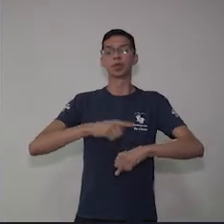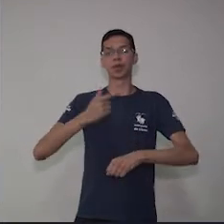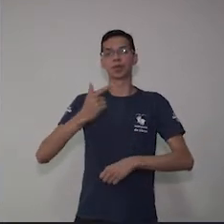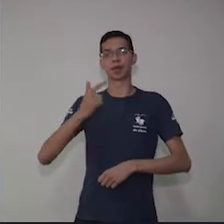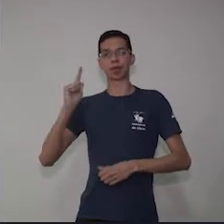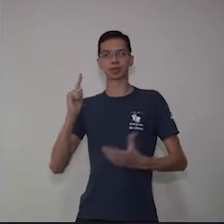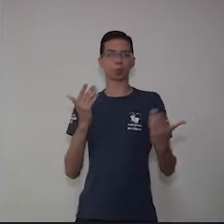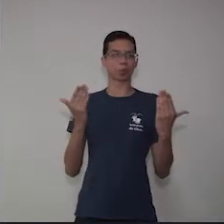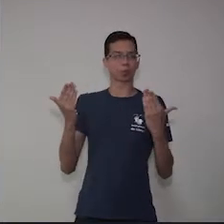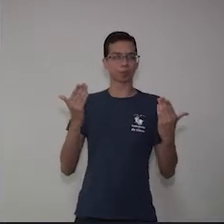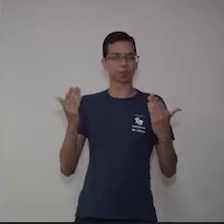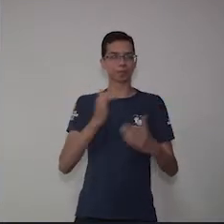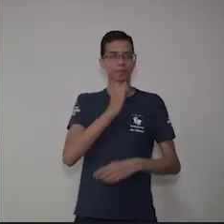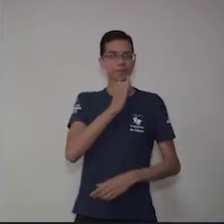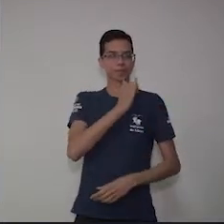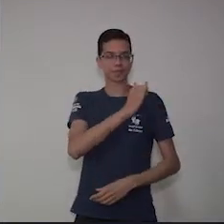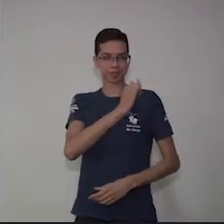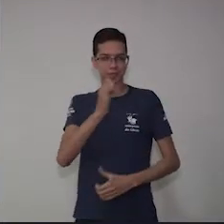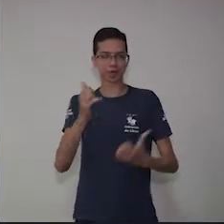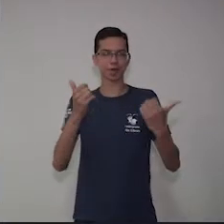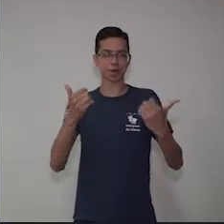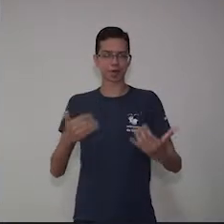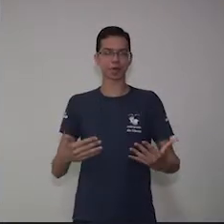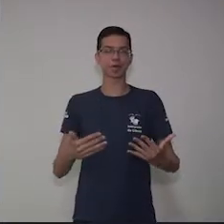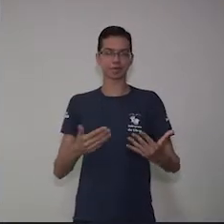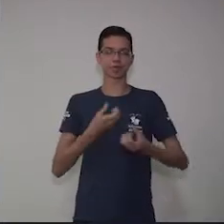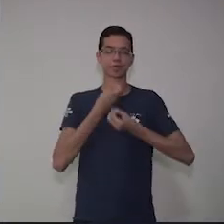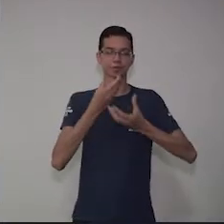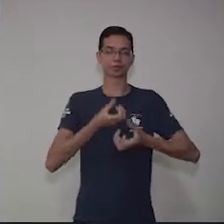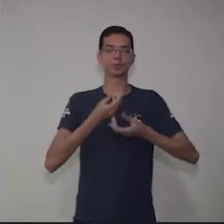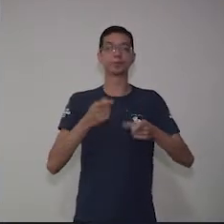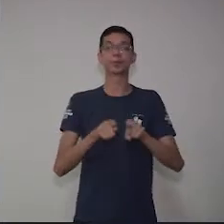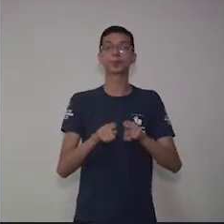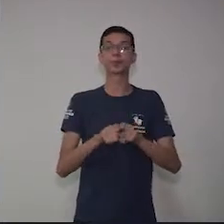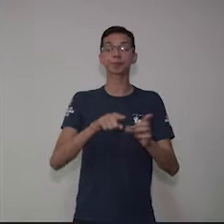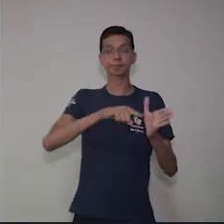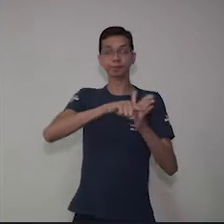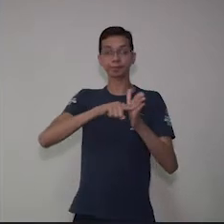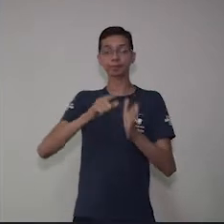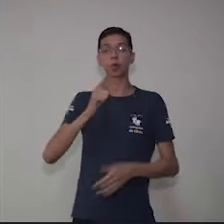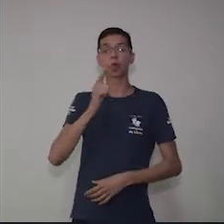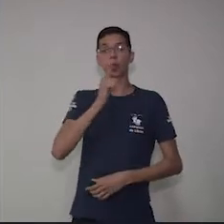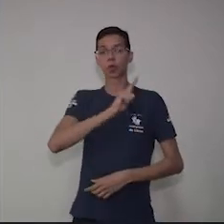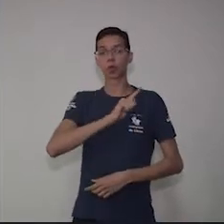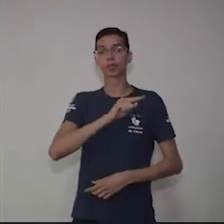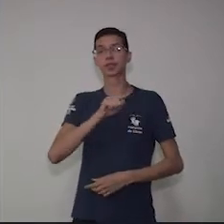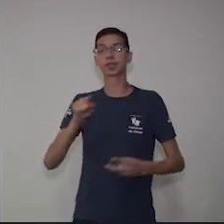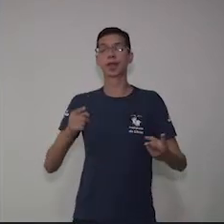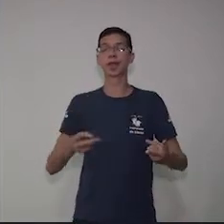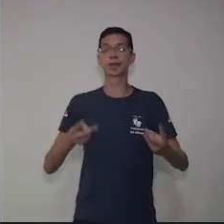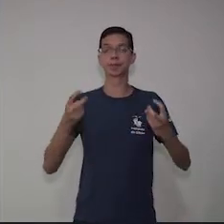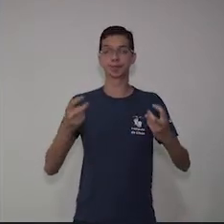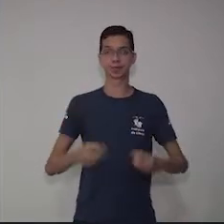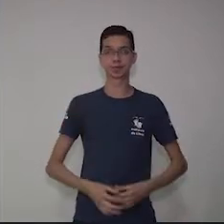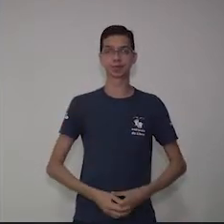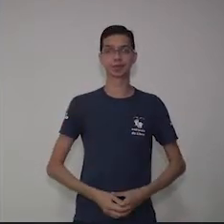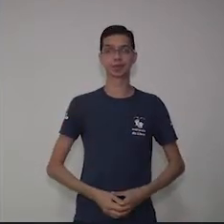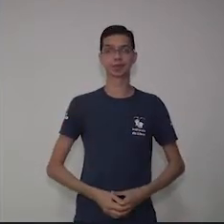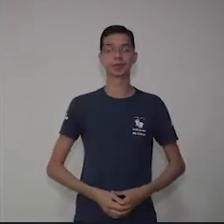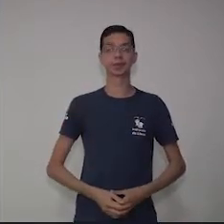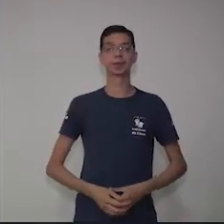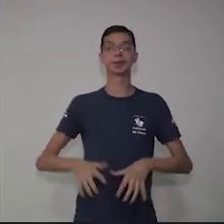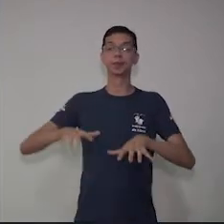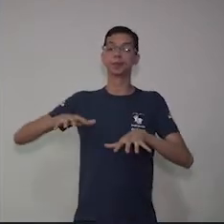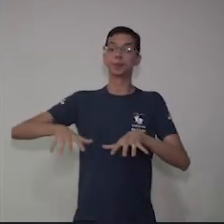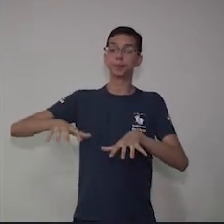anteriores. Também é possível verificar que há uma aproximação dos valores de prevalência entre as regiões